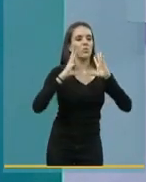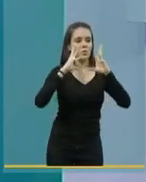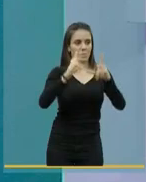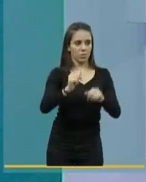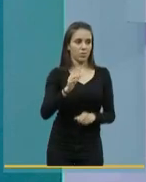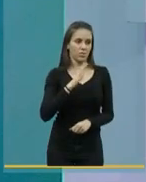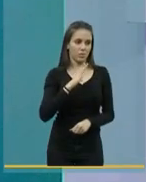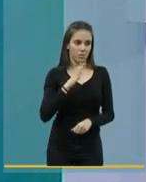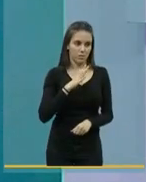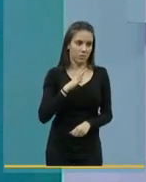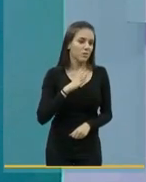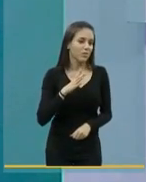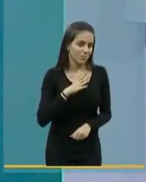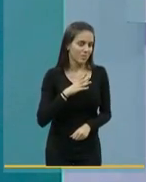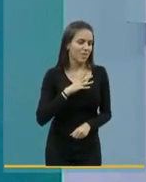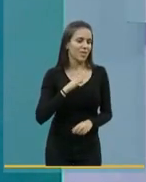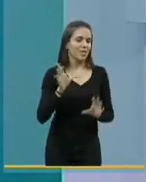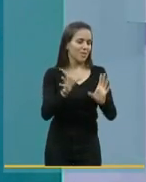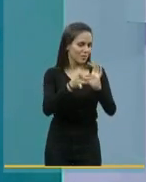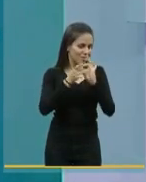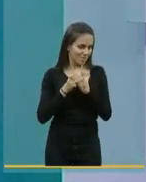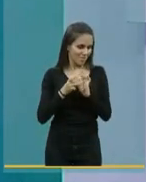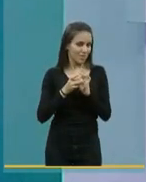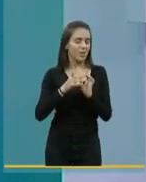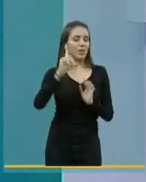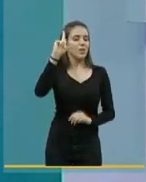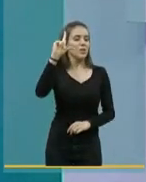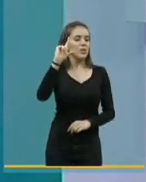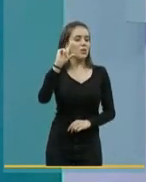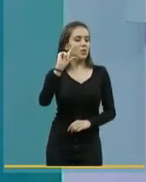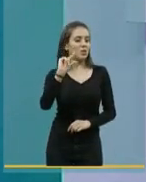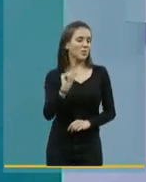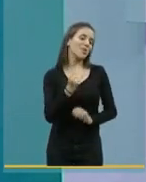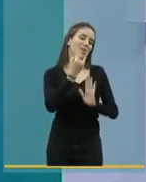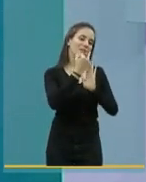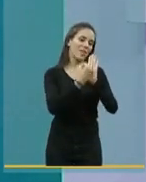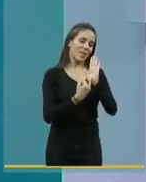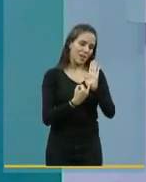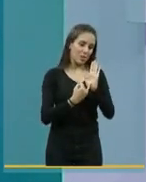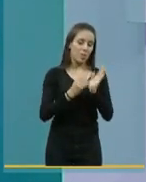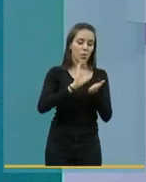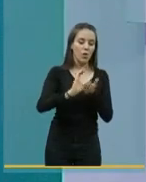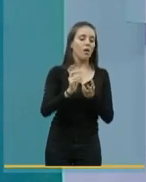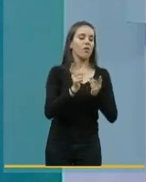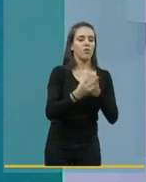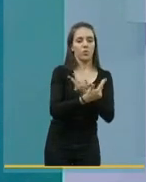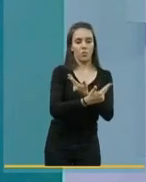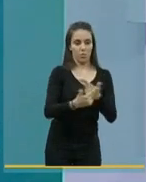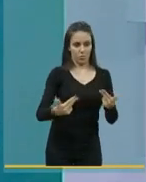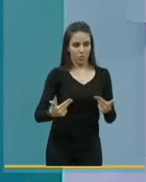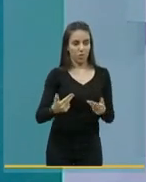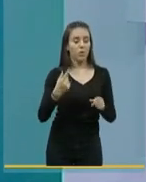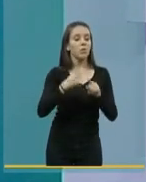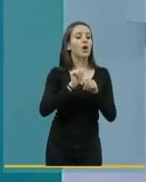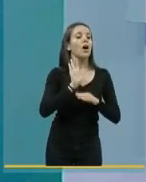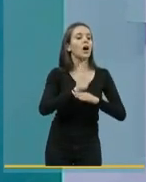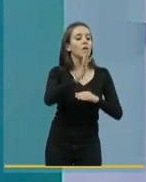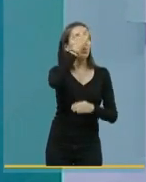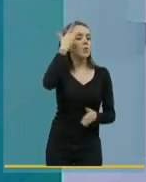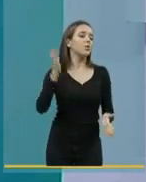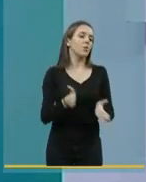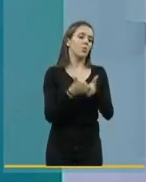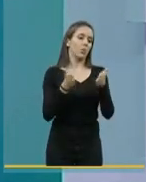consumo para simplificá e diminuir a carga tributária sobre o consumo justamente beneficiando os mais